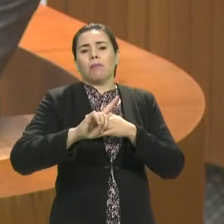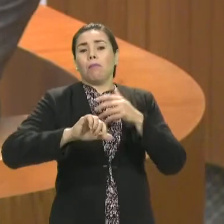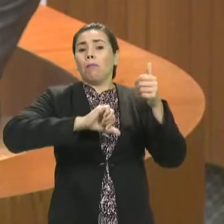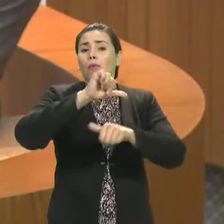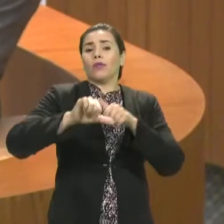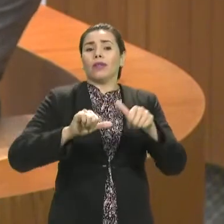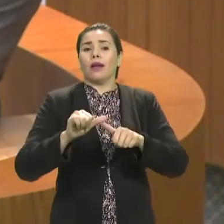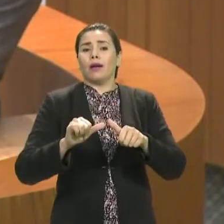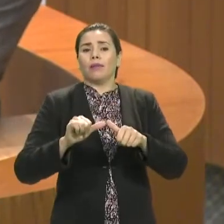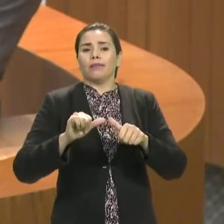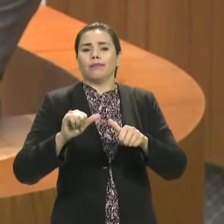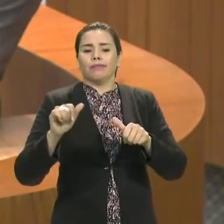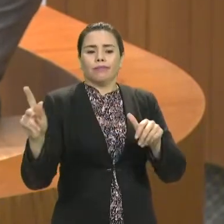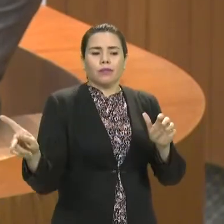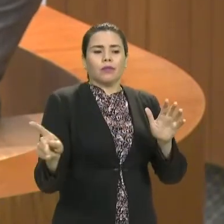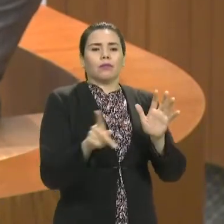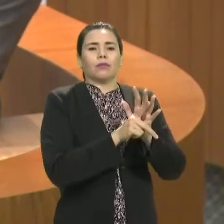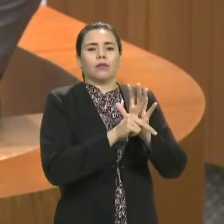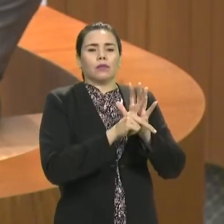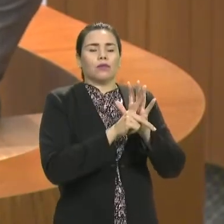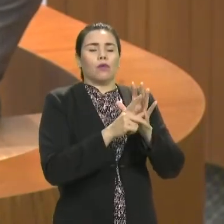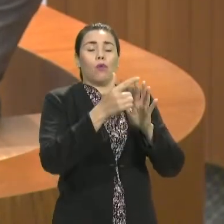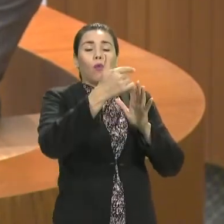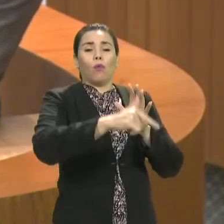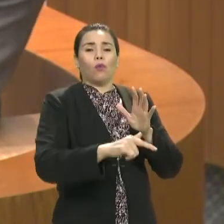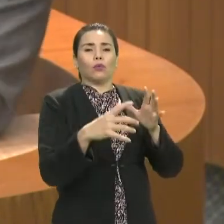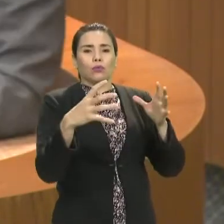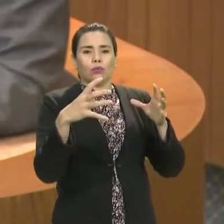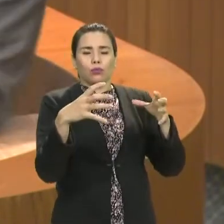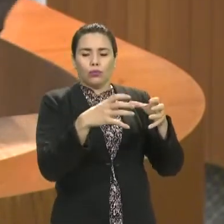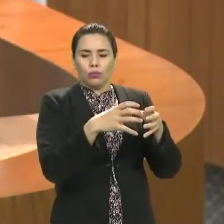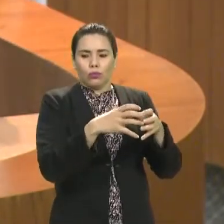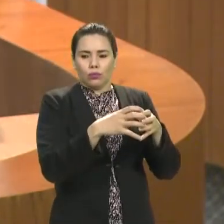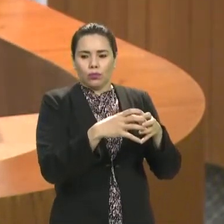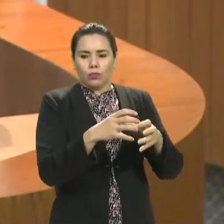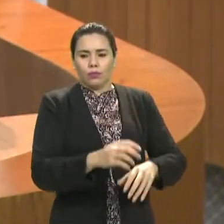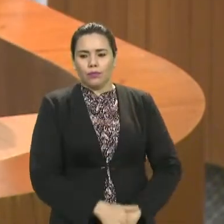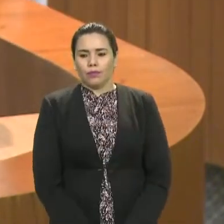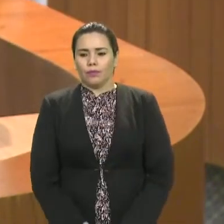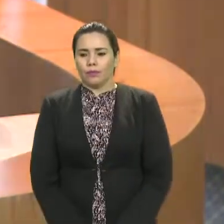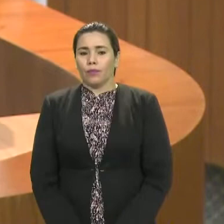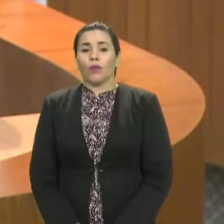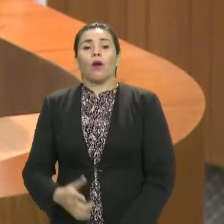Democrático, formado pelo PL e Republicanos.